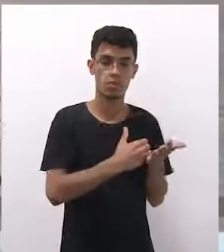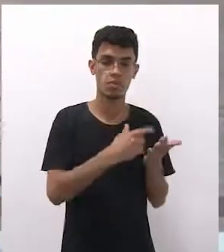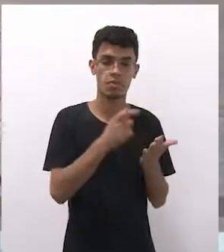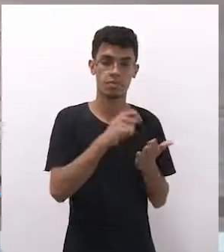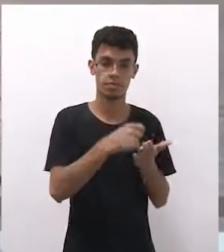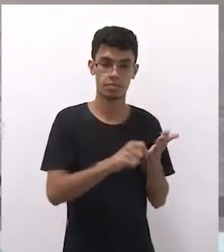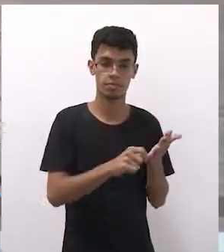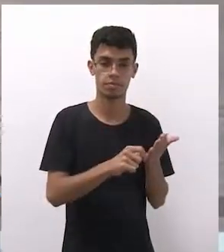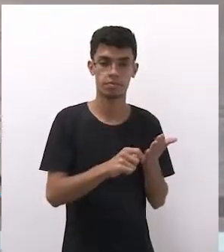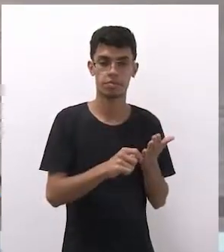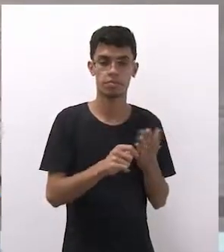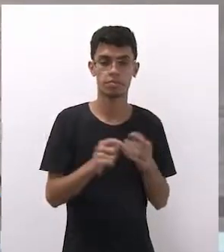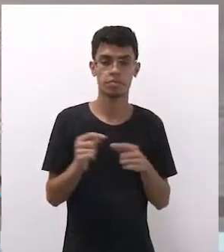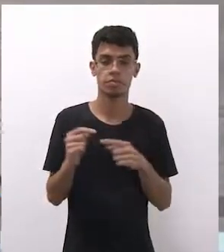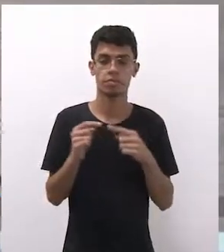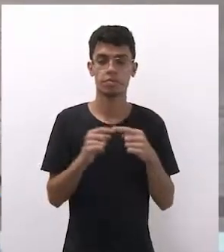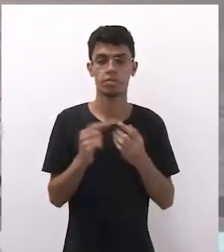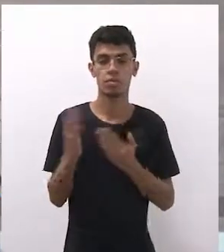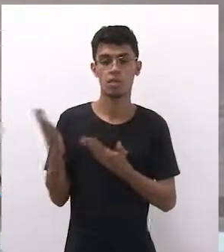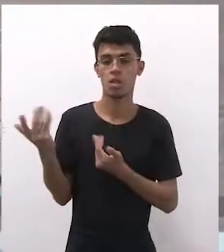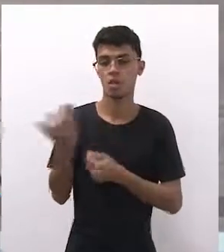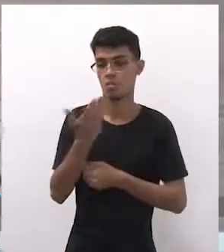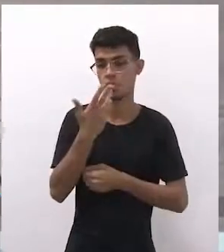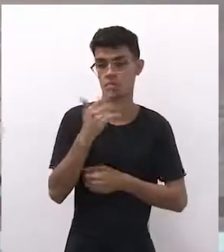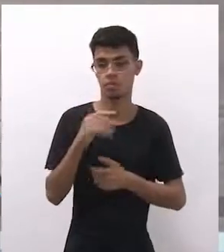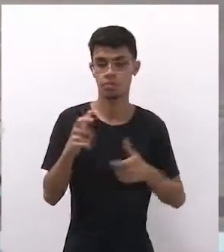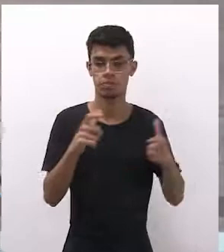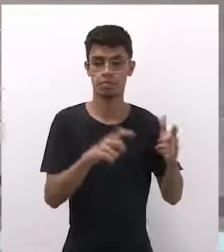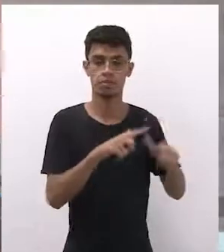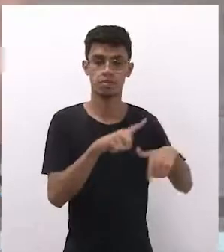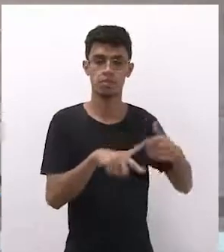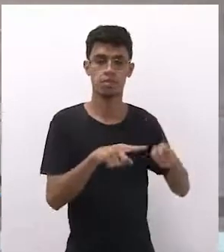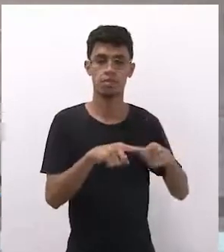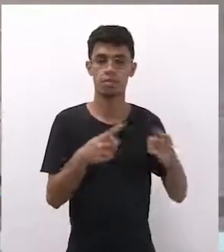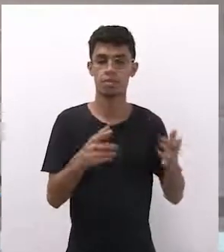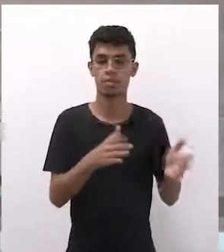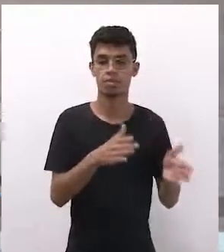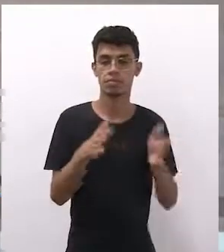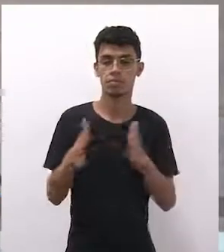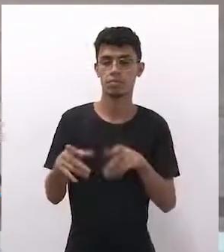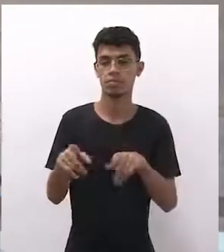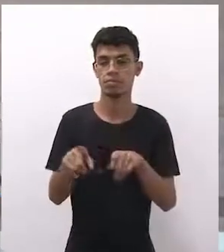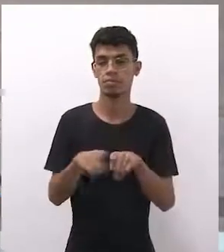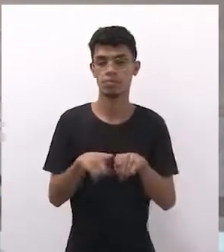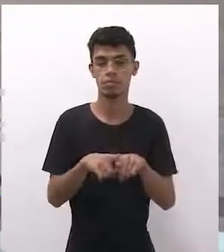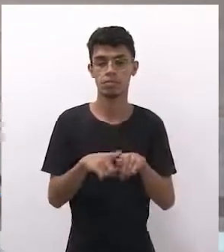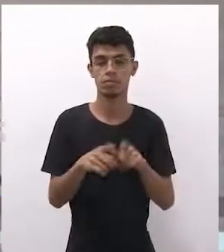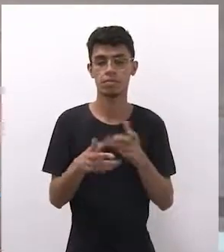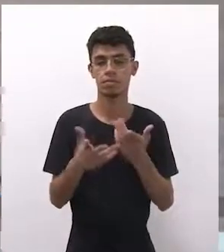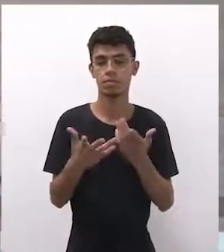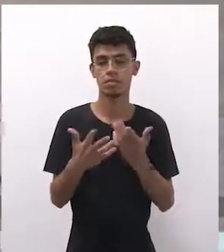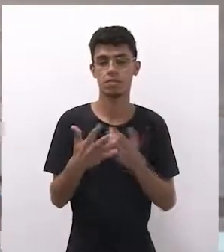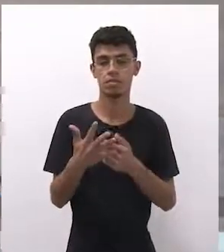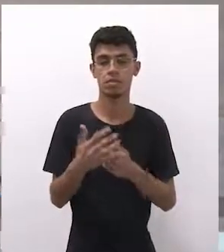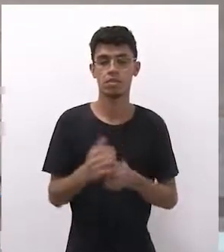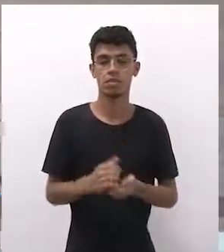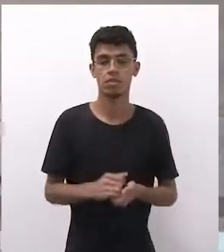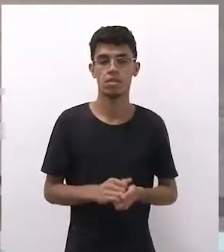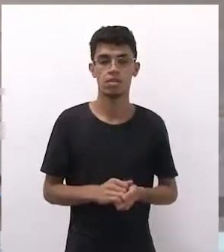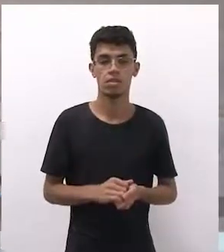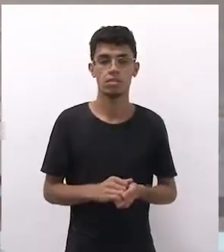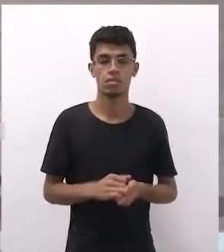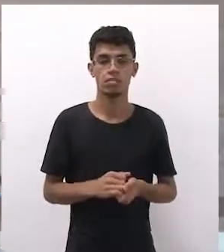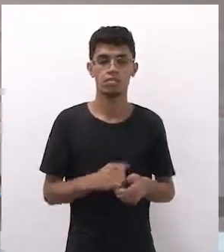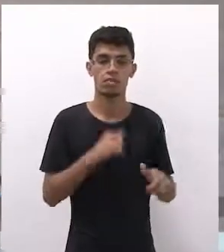possibilitar essa inserção do jovem no ambiente de trabalho, mas pelo menos de uma forma um pouco mais segura. E daí ele pode